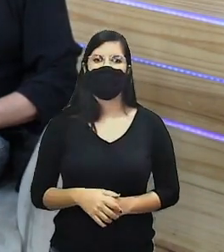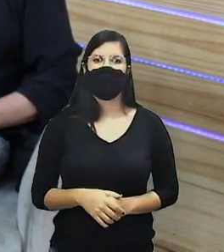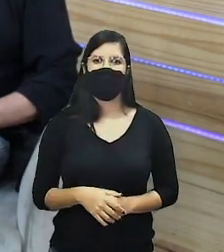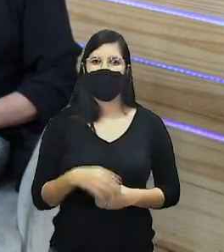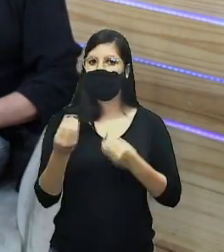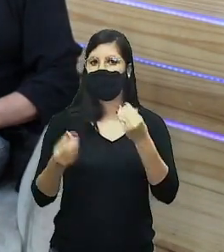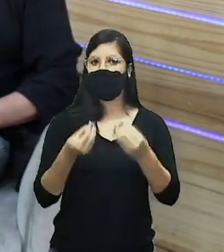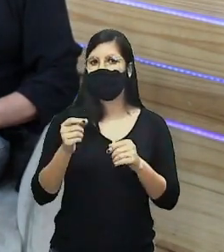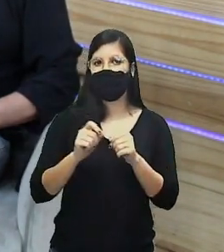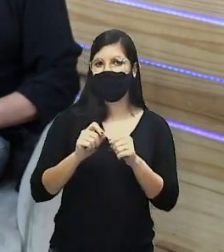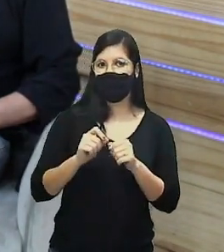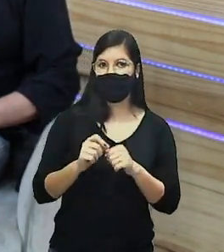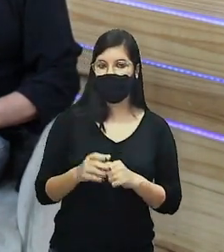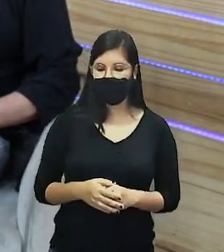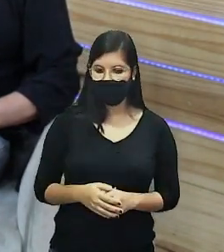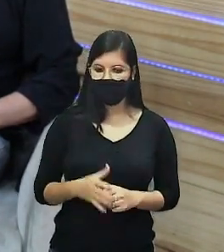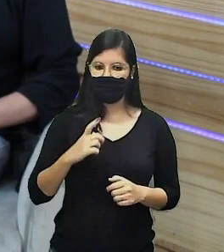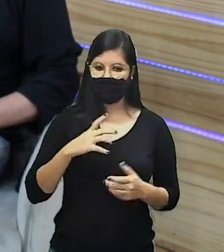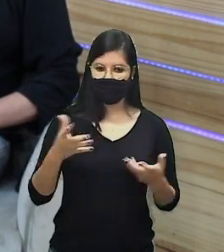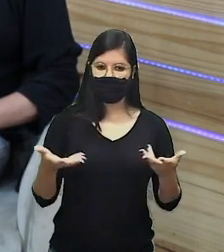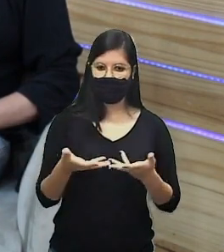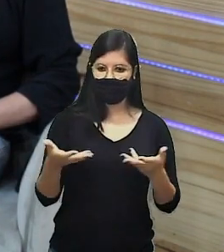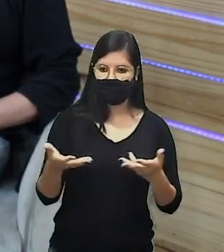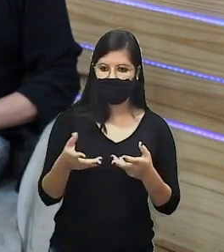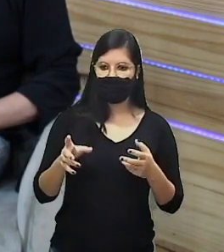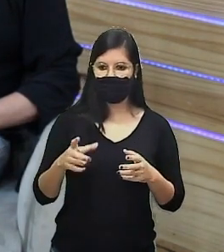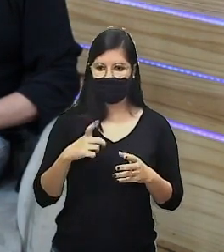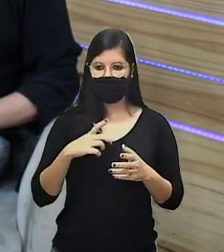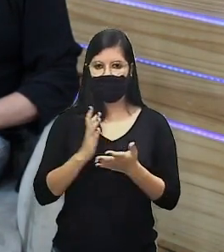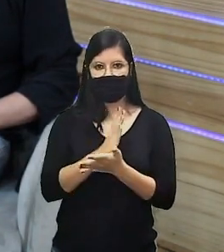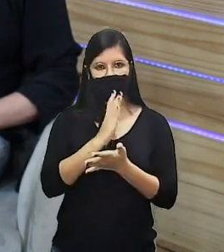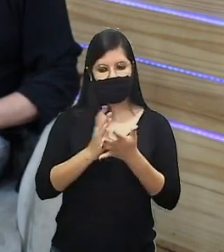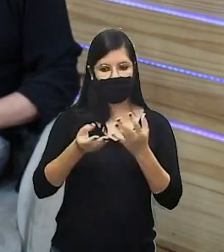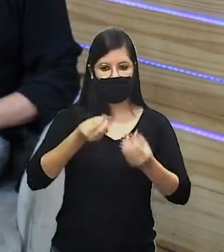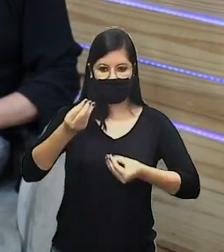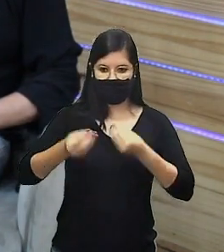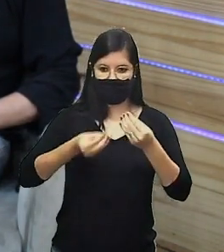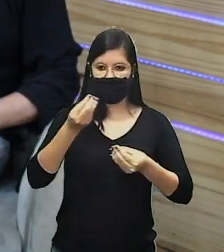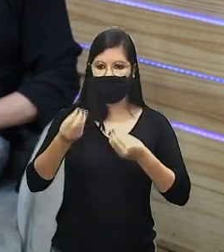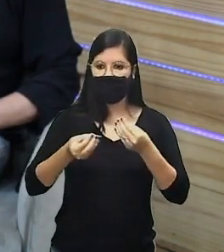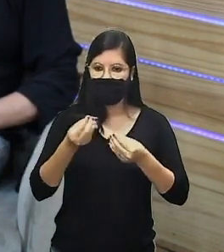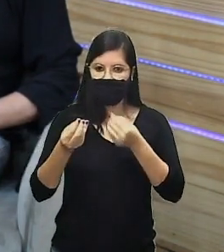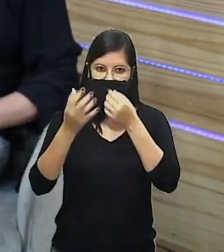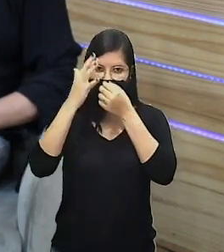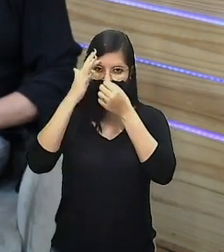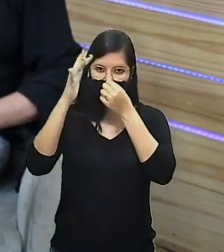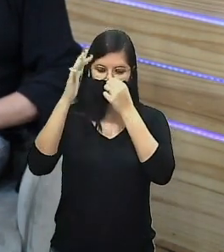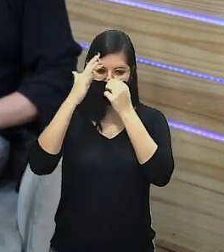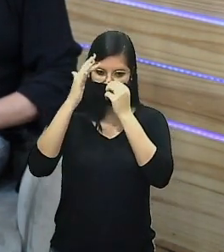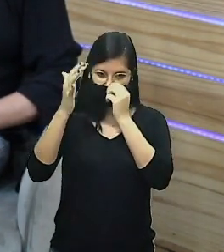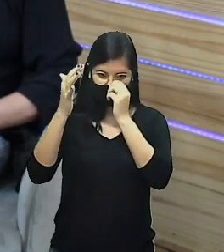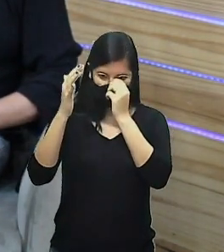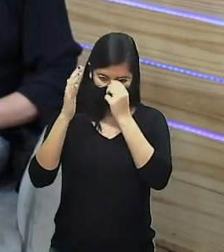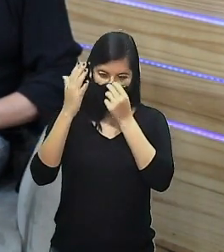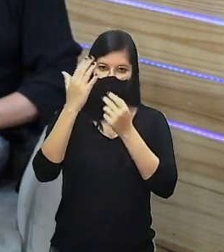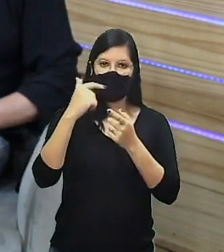poderia fazer isso? A gente destacou aqui algumas formas, né, algumas maneiras de pensar isso, sabendo que o nosso lugar de fala